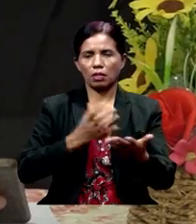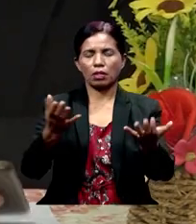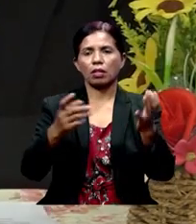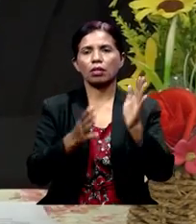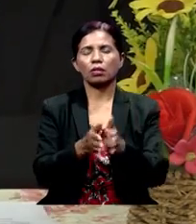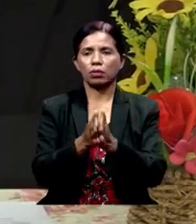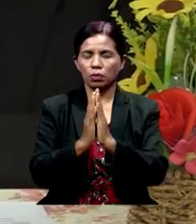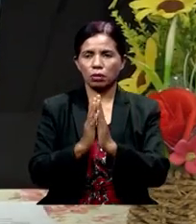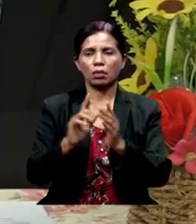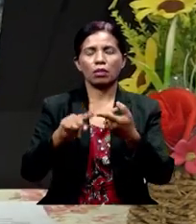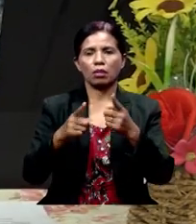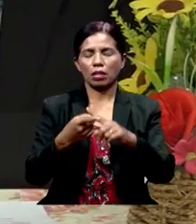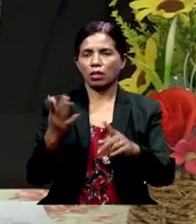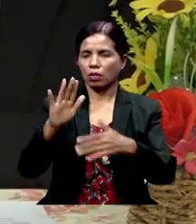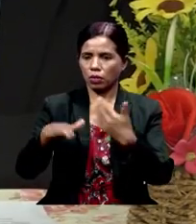husu ba colega sira